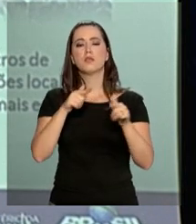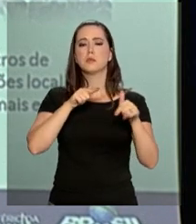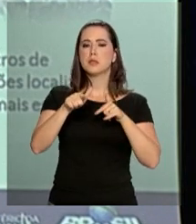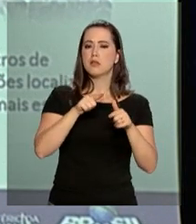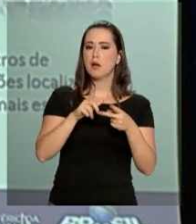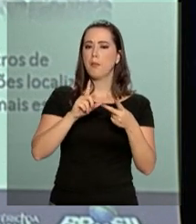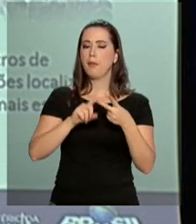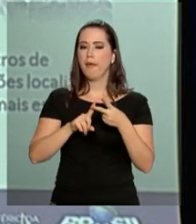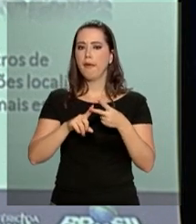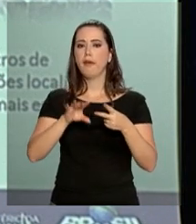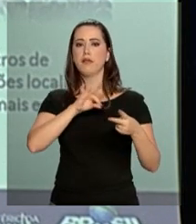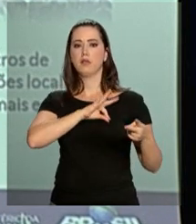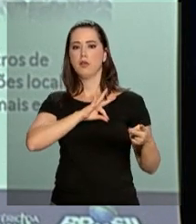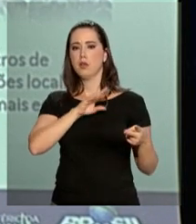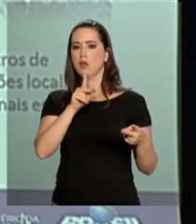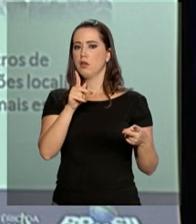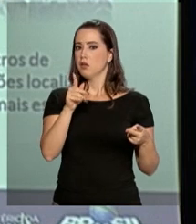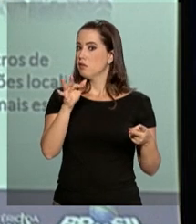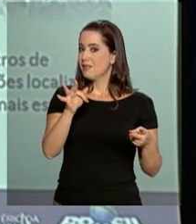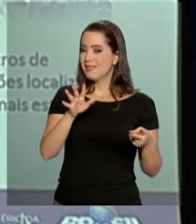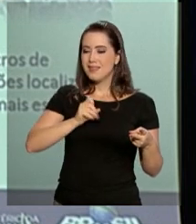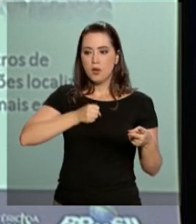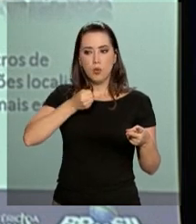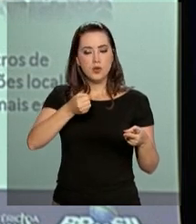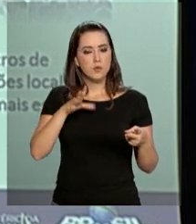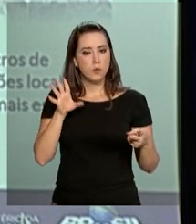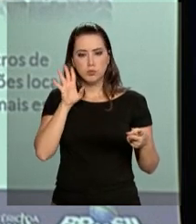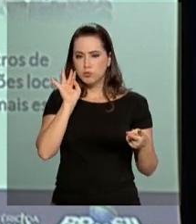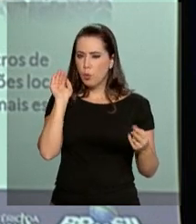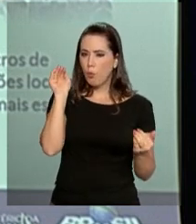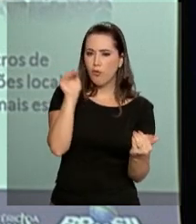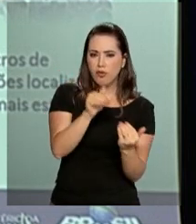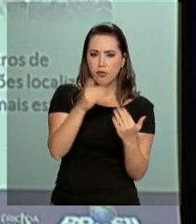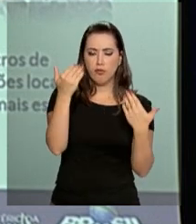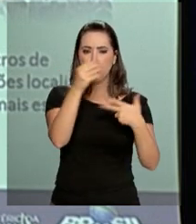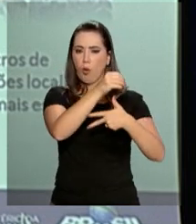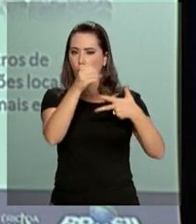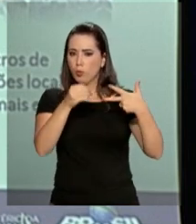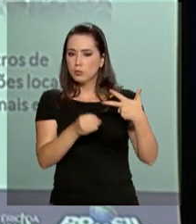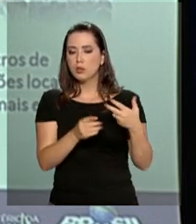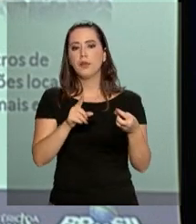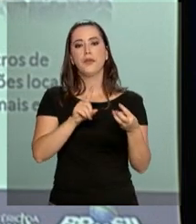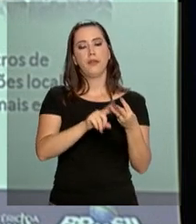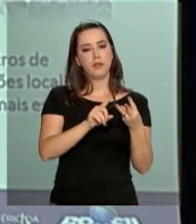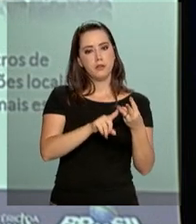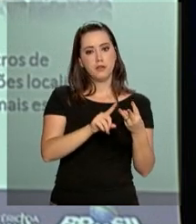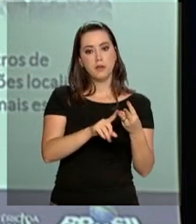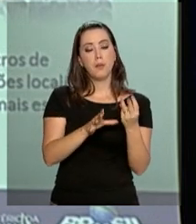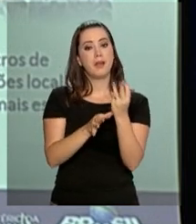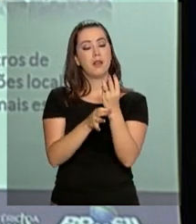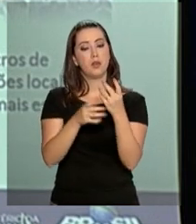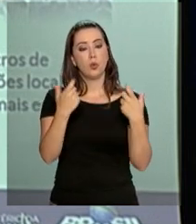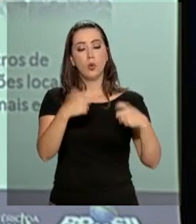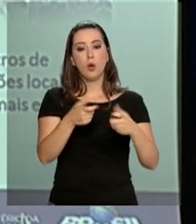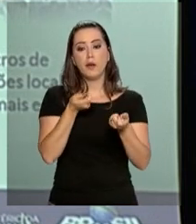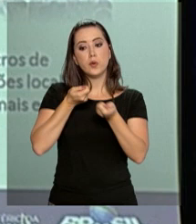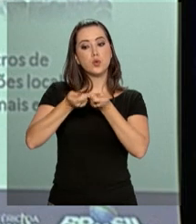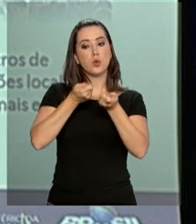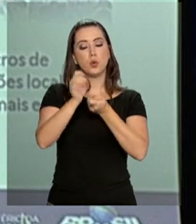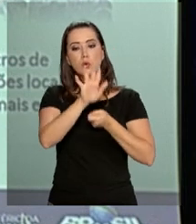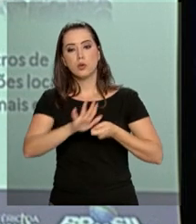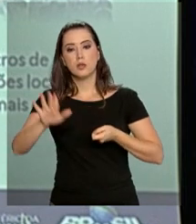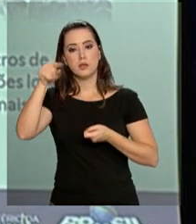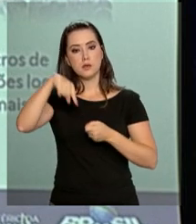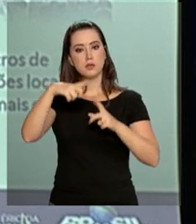lá na polícia federal totalmente dedicado a essa operação do enem também lá no centro integrado de comando e controle nacional